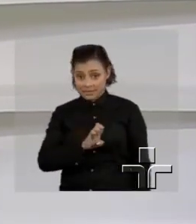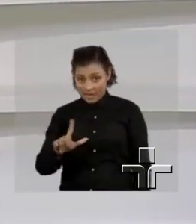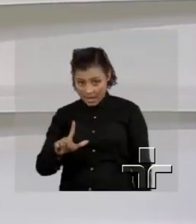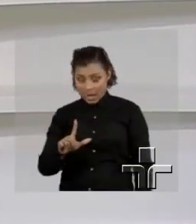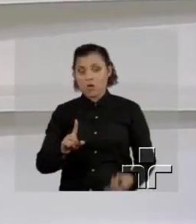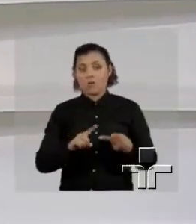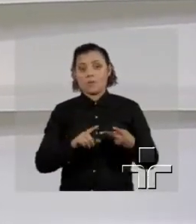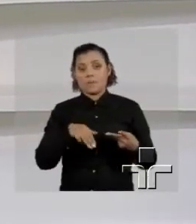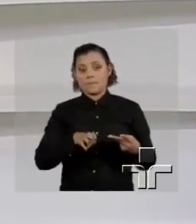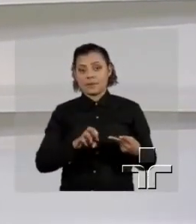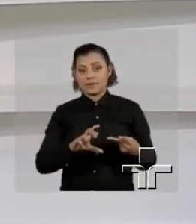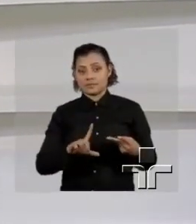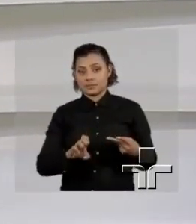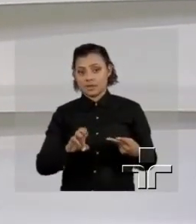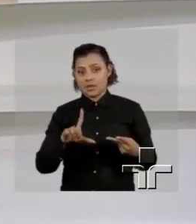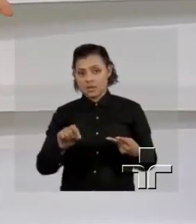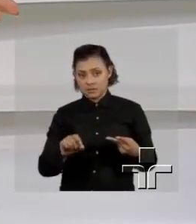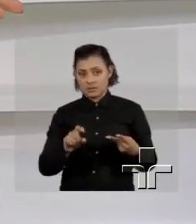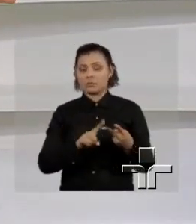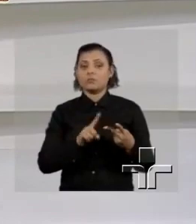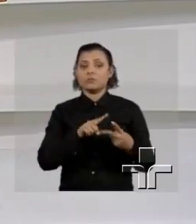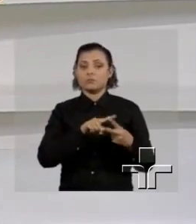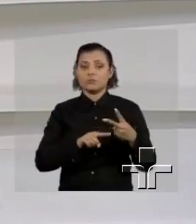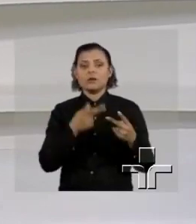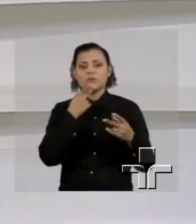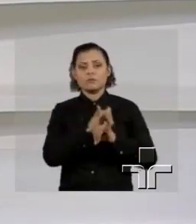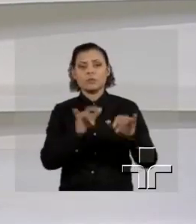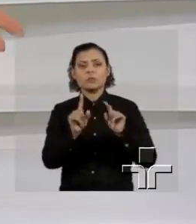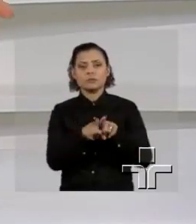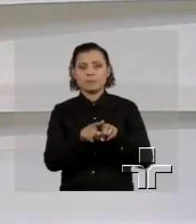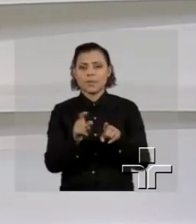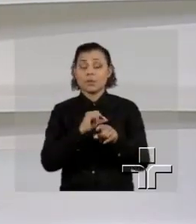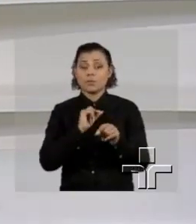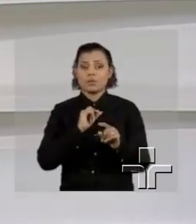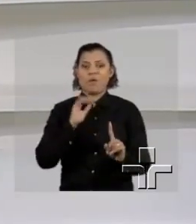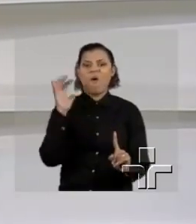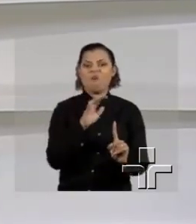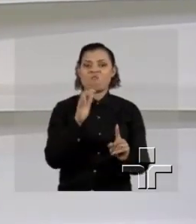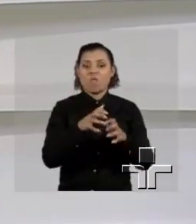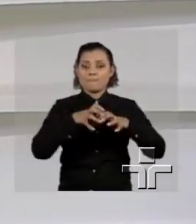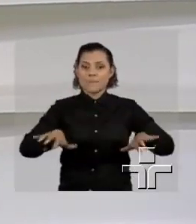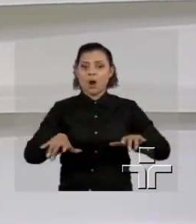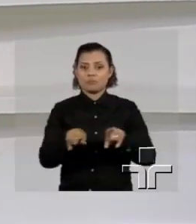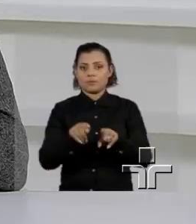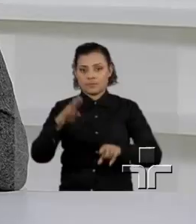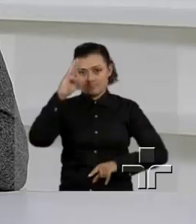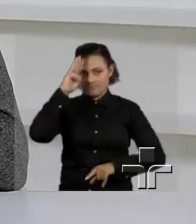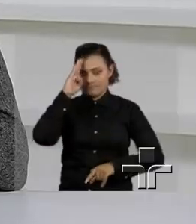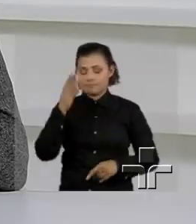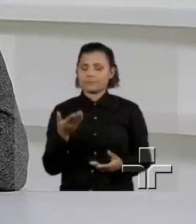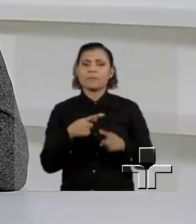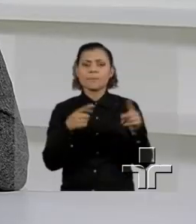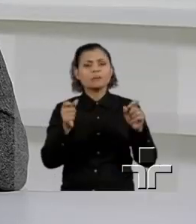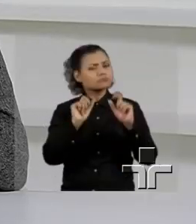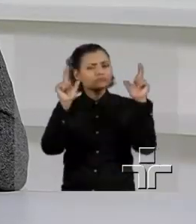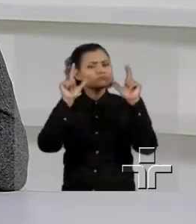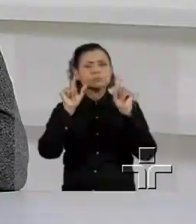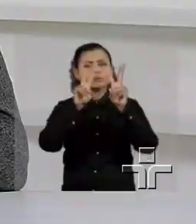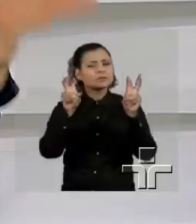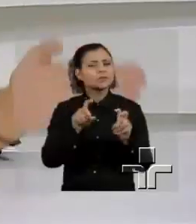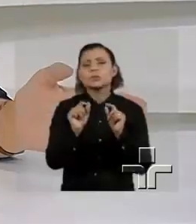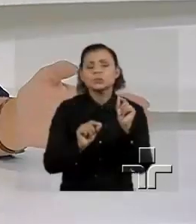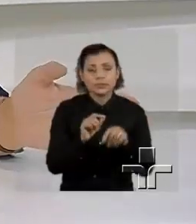embora o Marechal Rondon seja do século passado, numa época que não tinha Twitter, que não tinha nada, ele falava